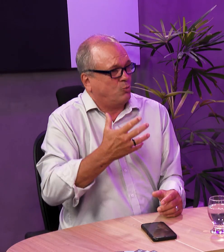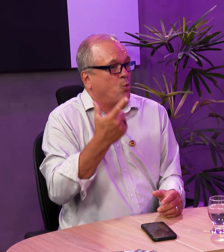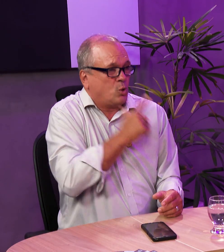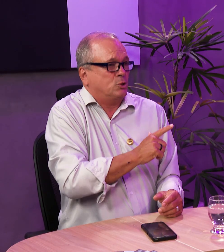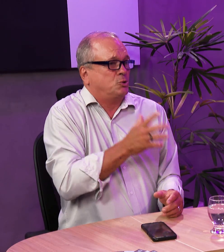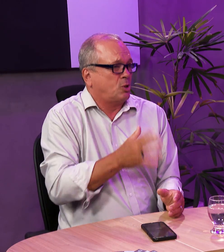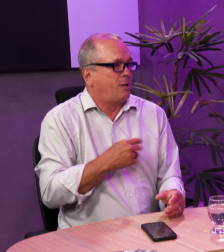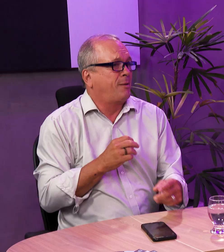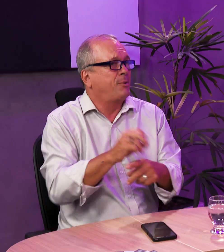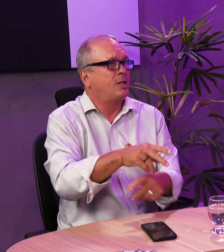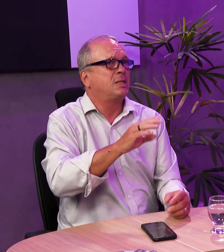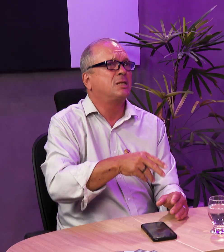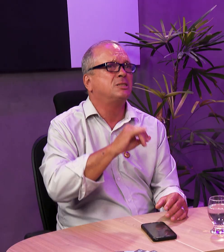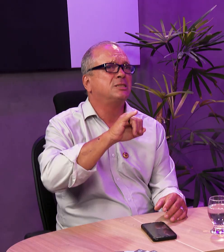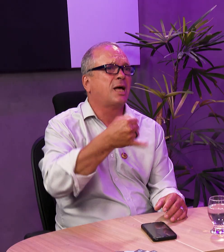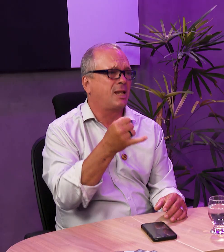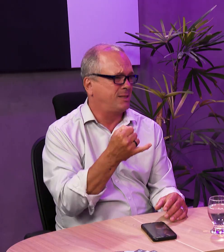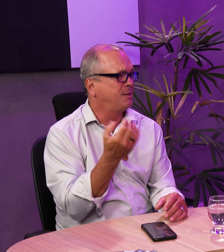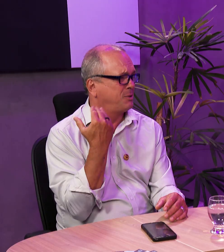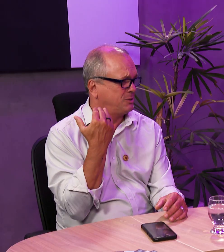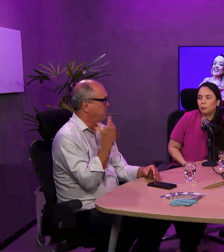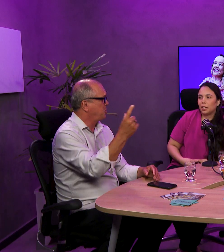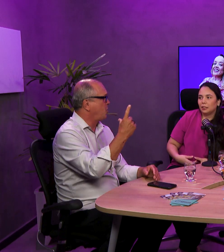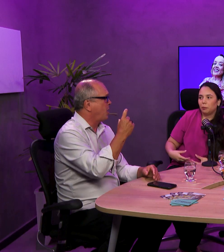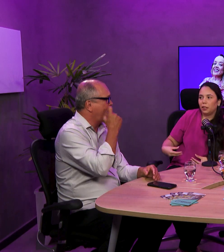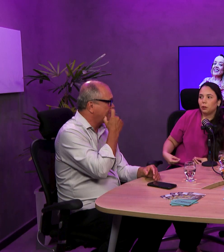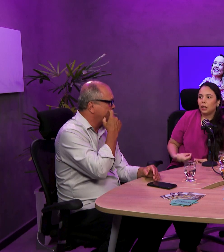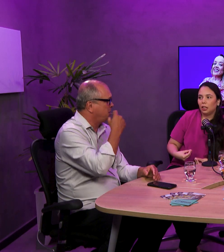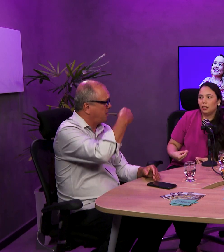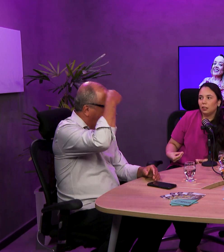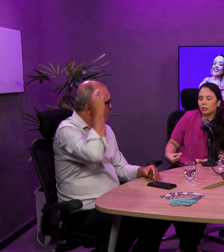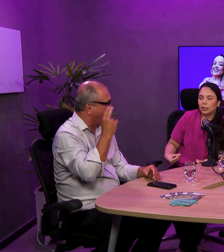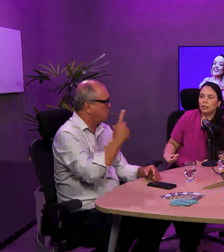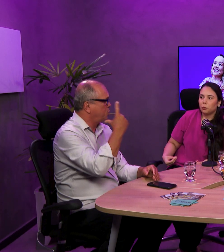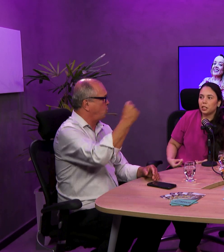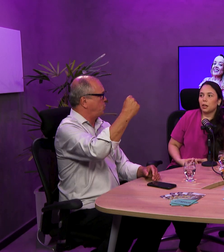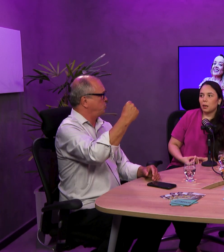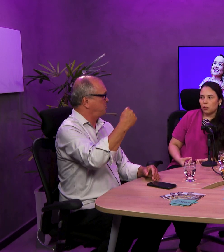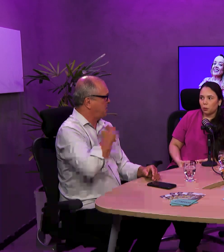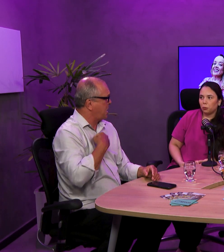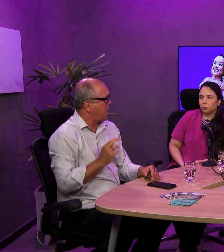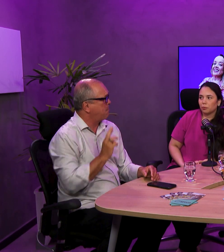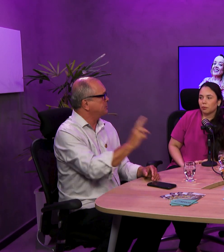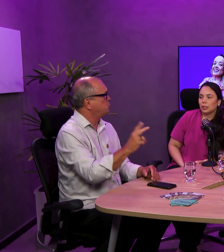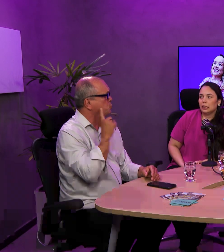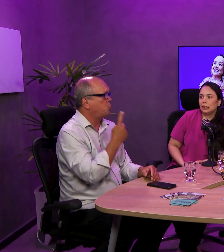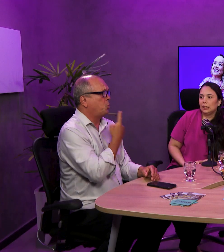tem. Então, lembrar do começo é lembrar também o que já